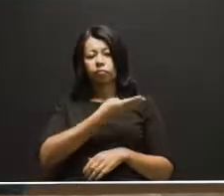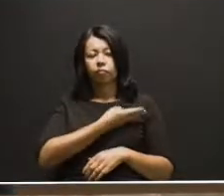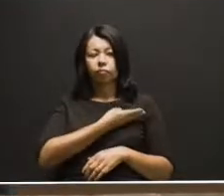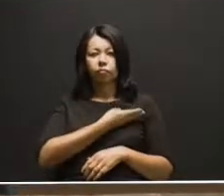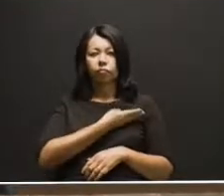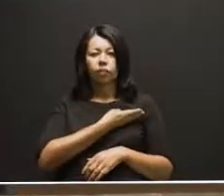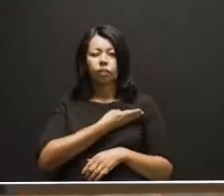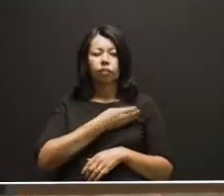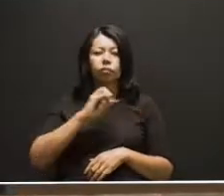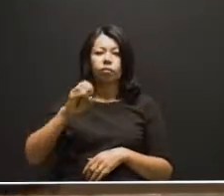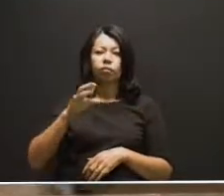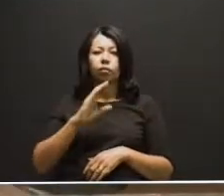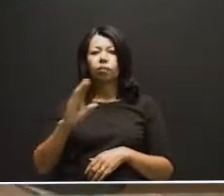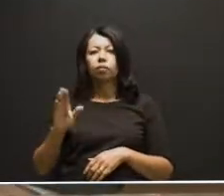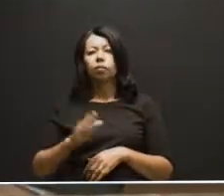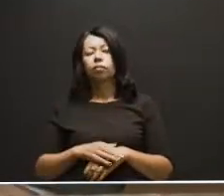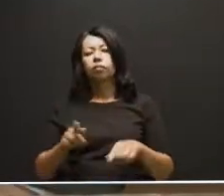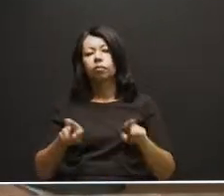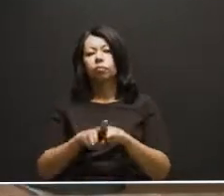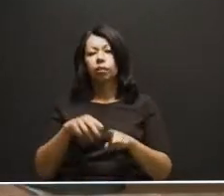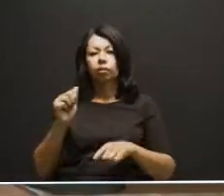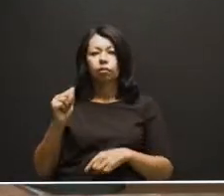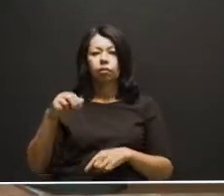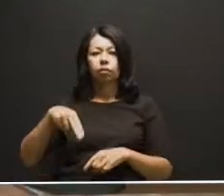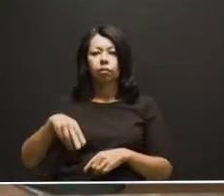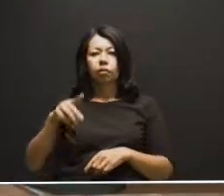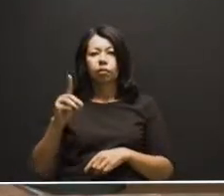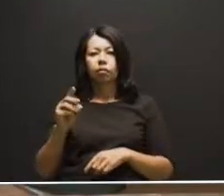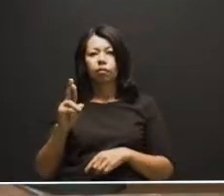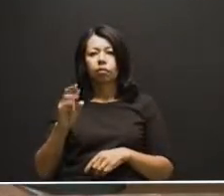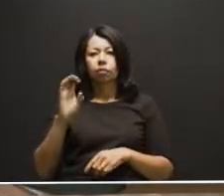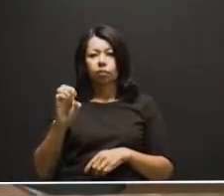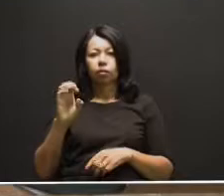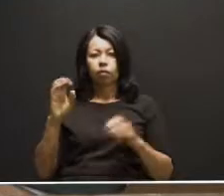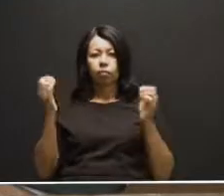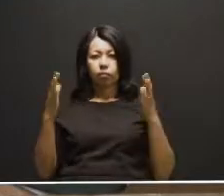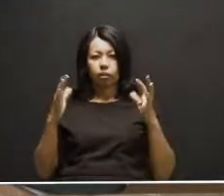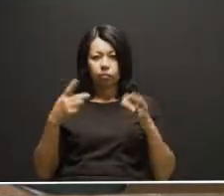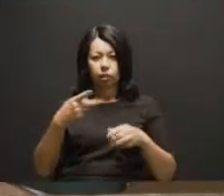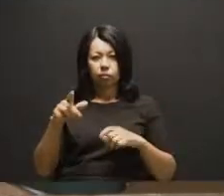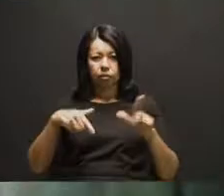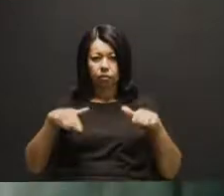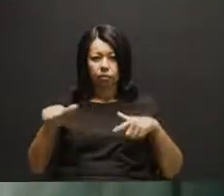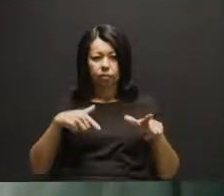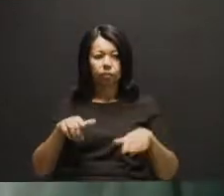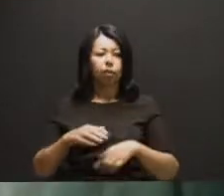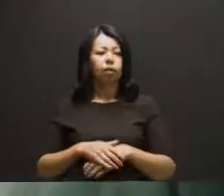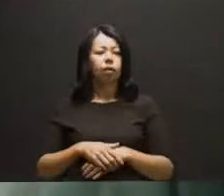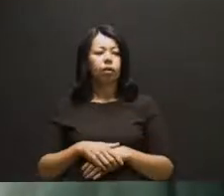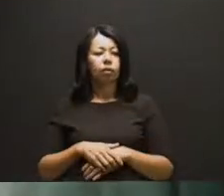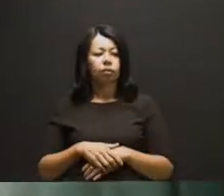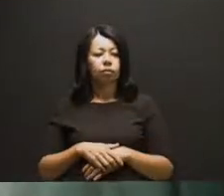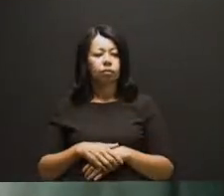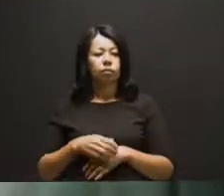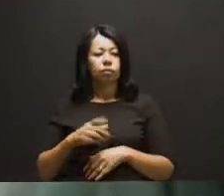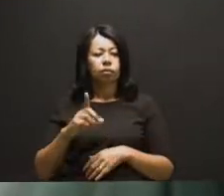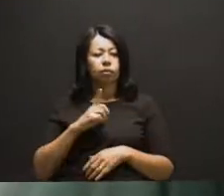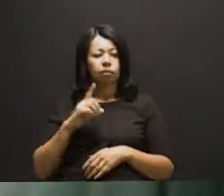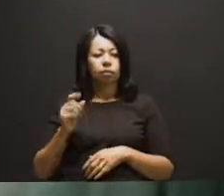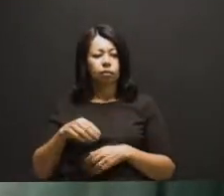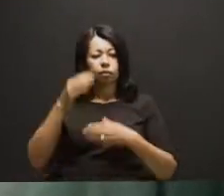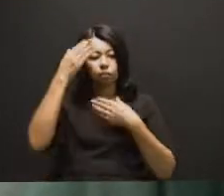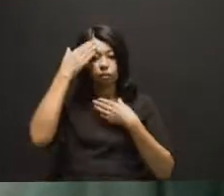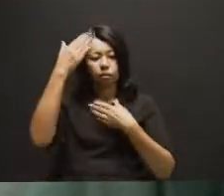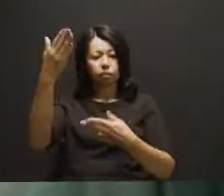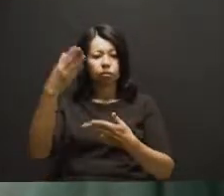andré também foi um patrulheiro junto comigo parabéns pelo seu trabalho também o andré só tenho que agradecer vocês de verdade